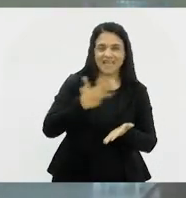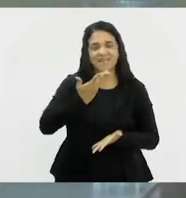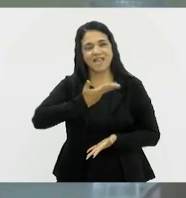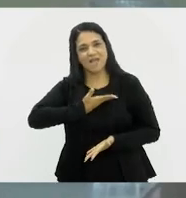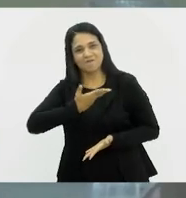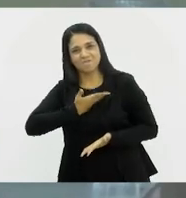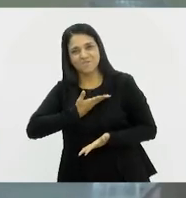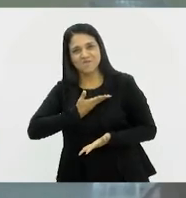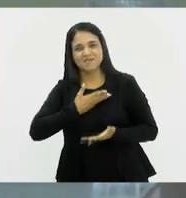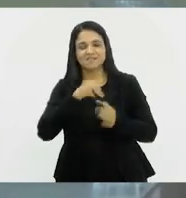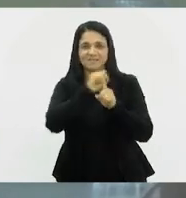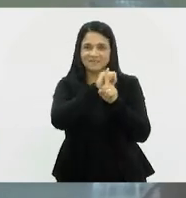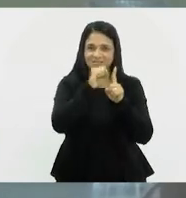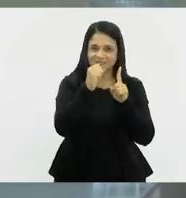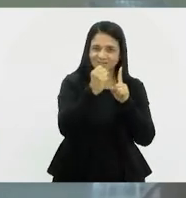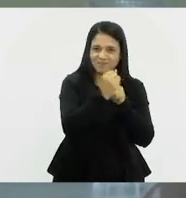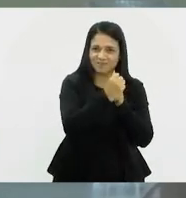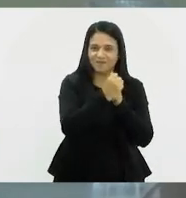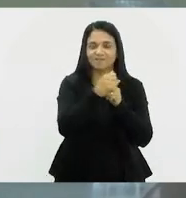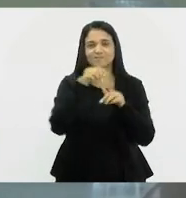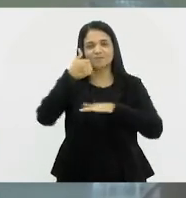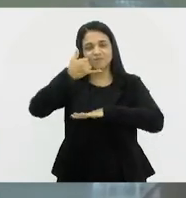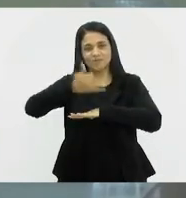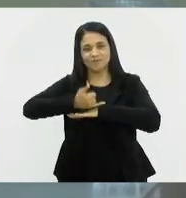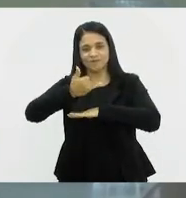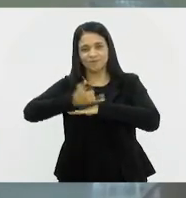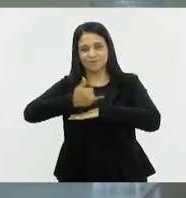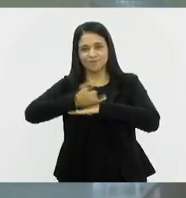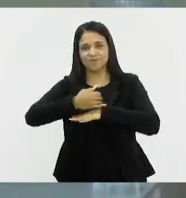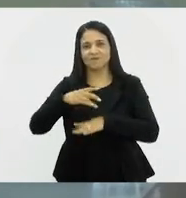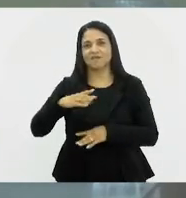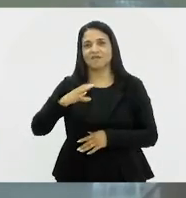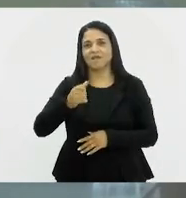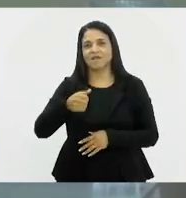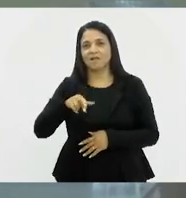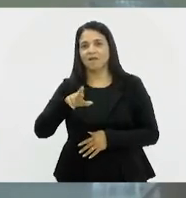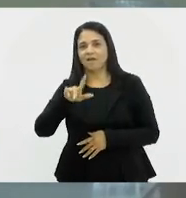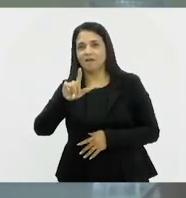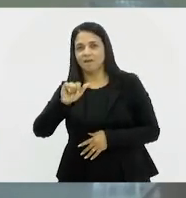de Assistência Social de Volta Redonda, Carla Duarte.